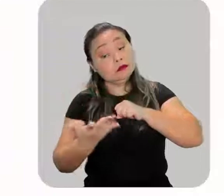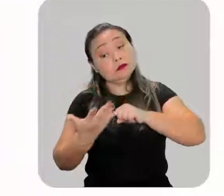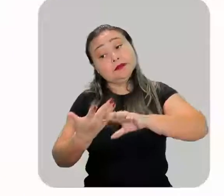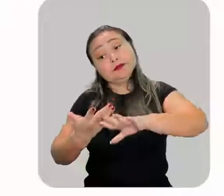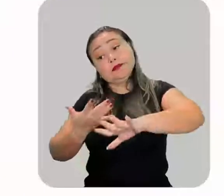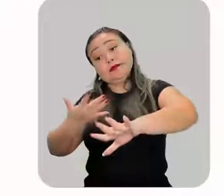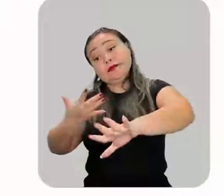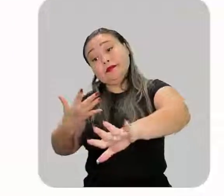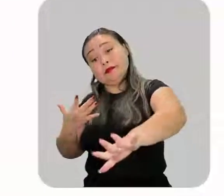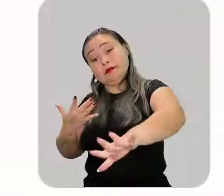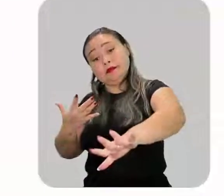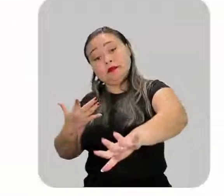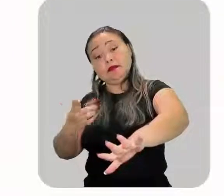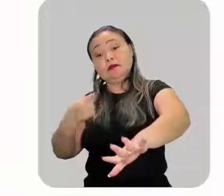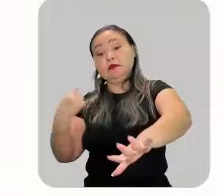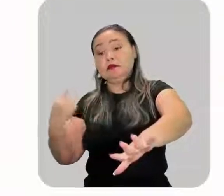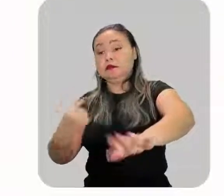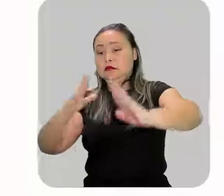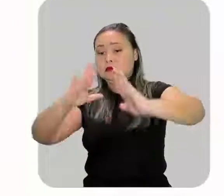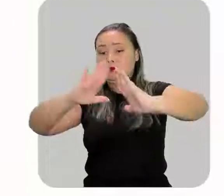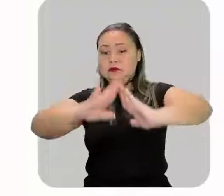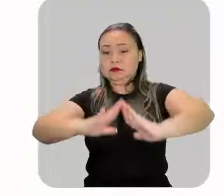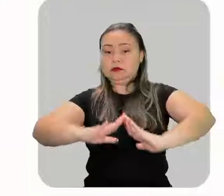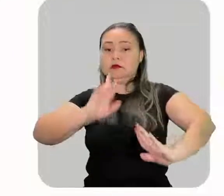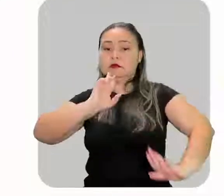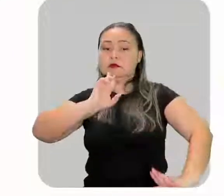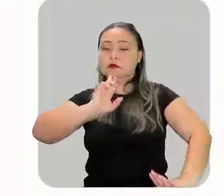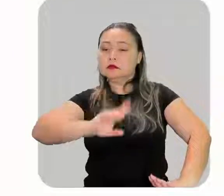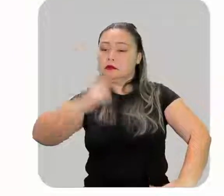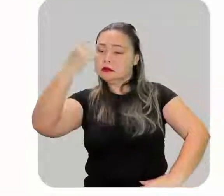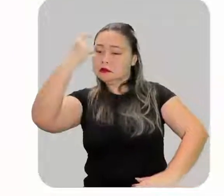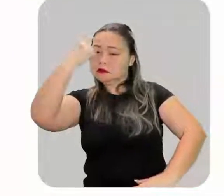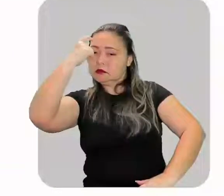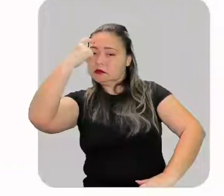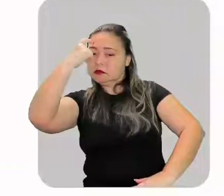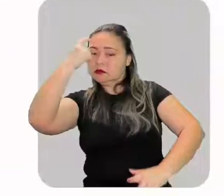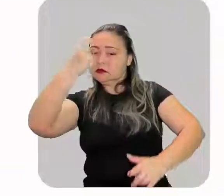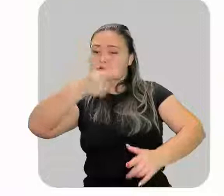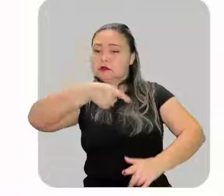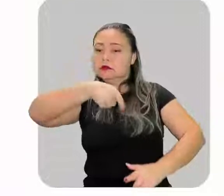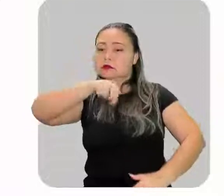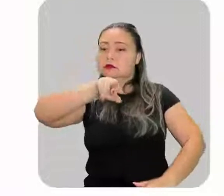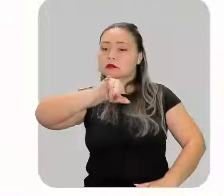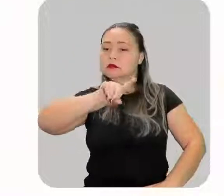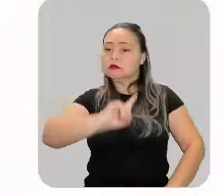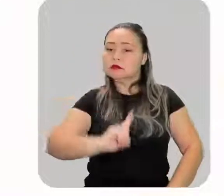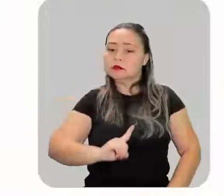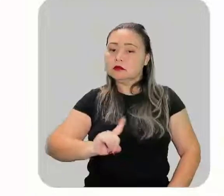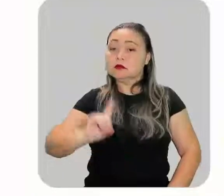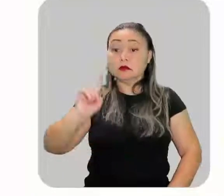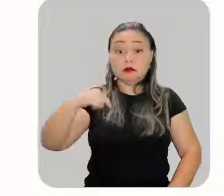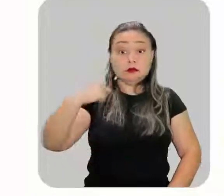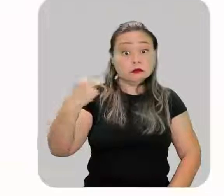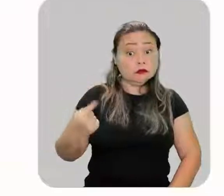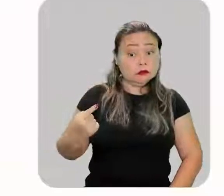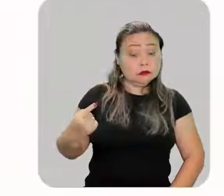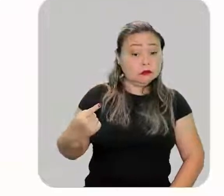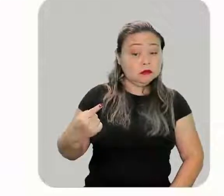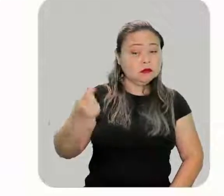Que pena. Então, sozinho em casa, resolva mentalmente as raízes seguintes. Presta atenção,